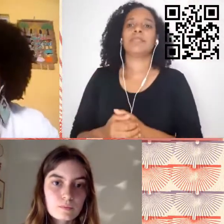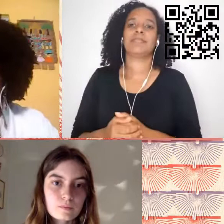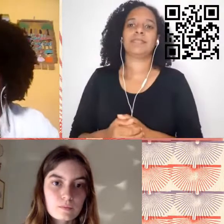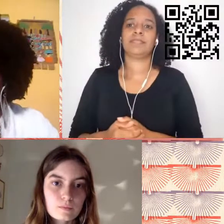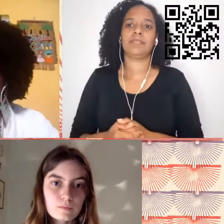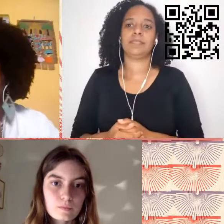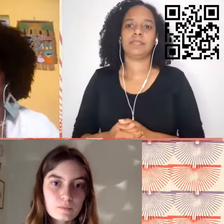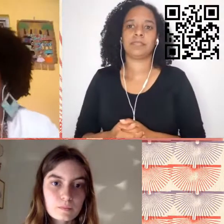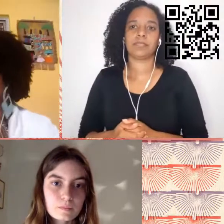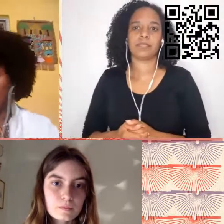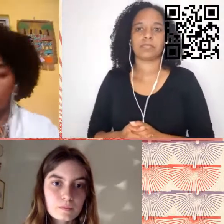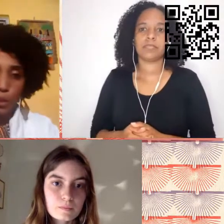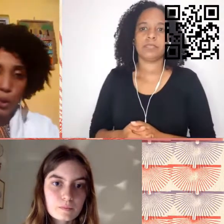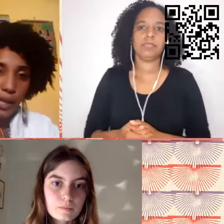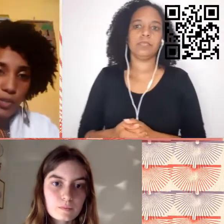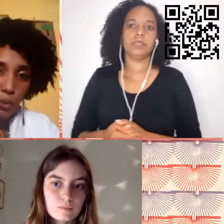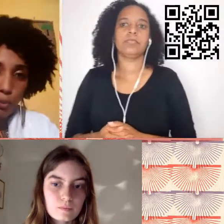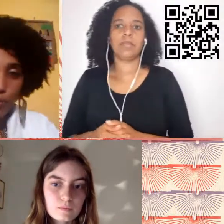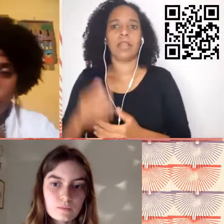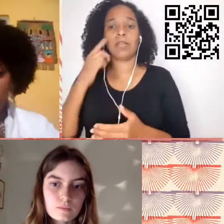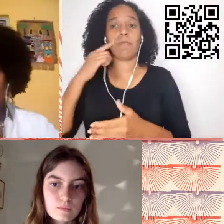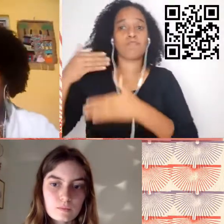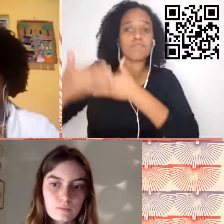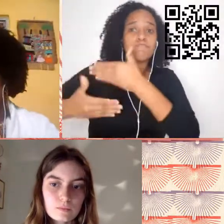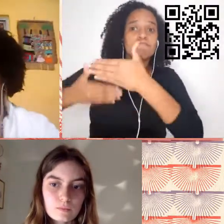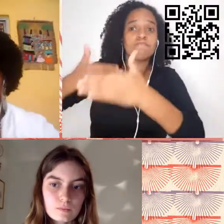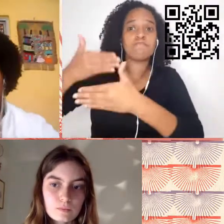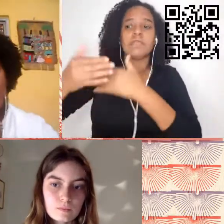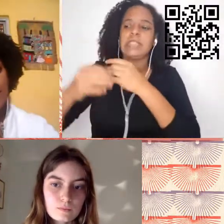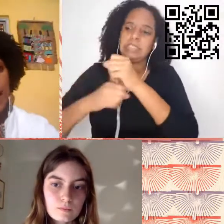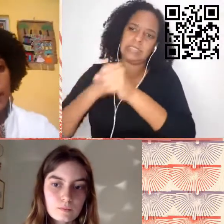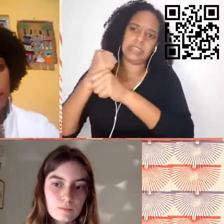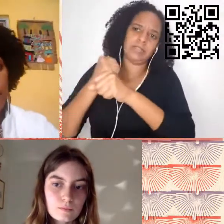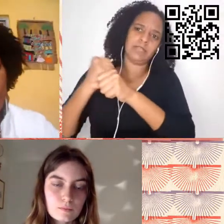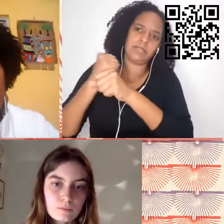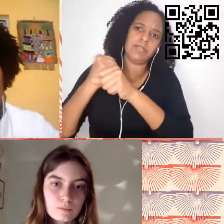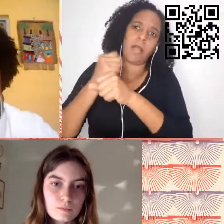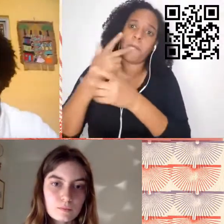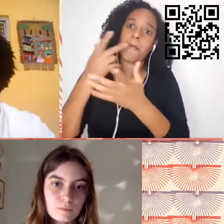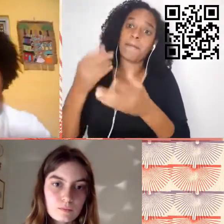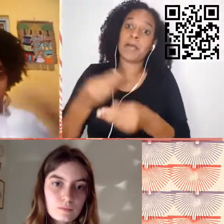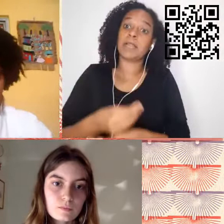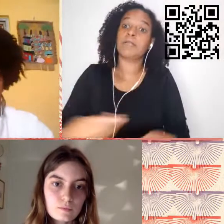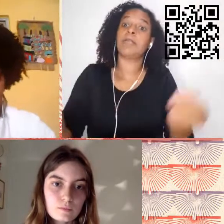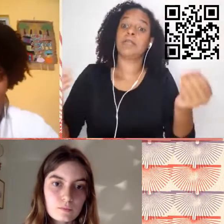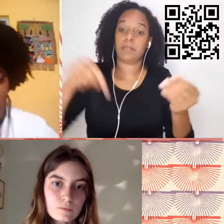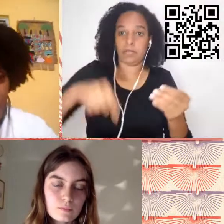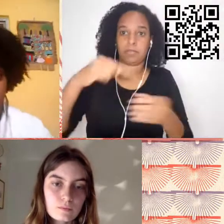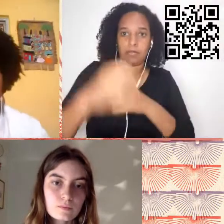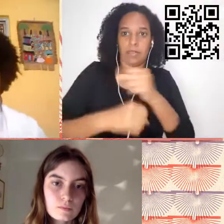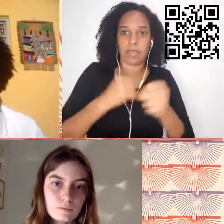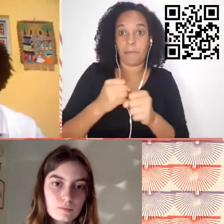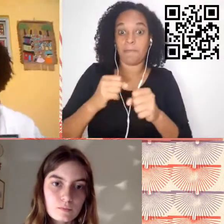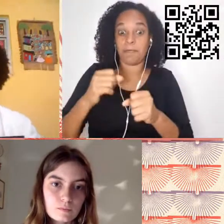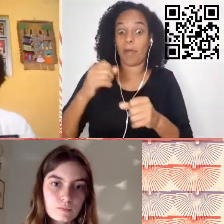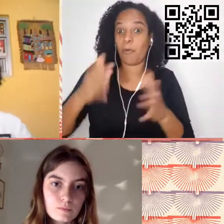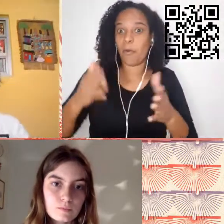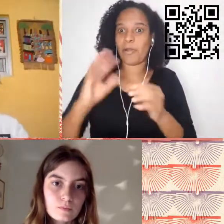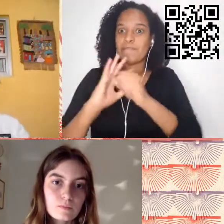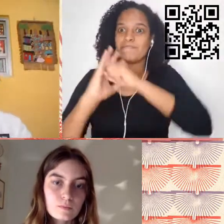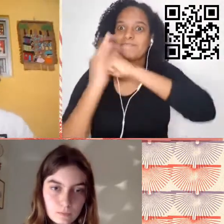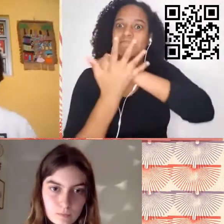Então, elas têm uma trajetória aí de alguns anos, mas elas lançaram este ano, no meio dessa pandemia, a sua